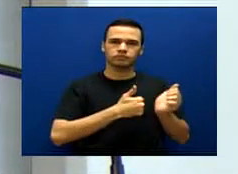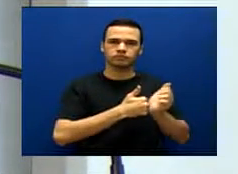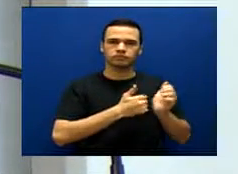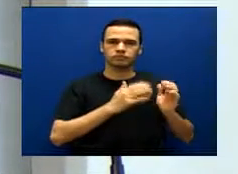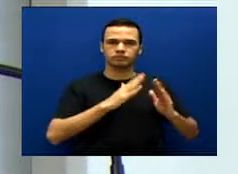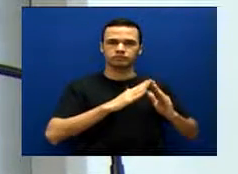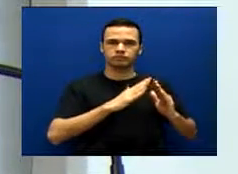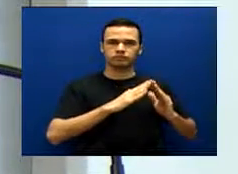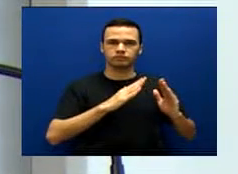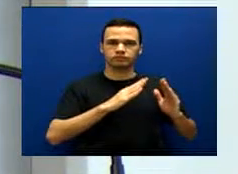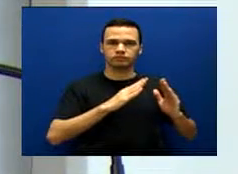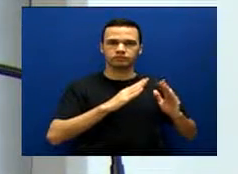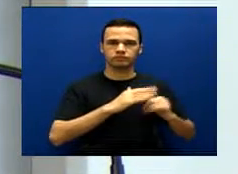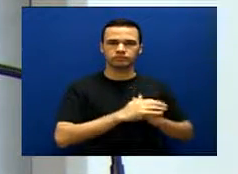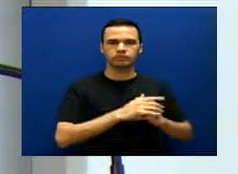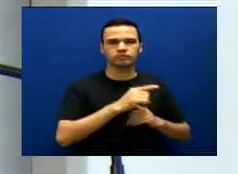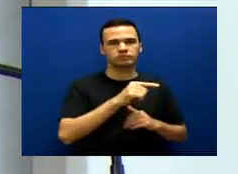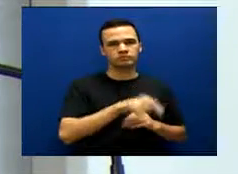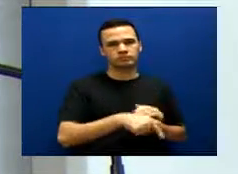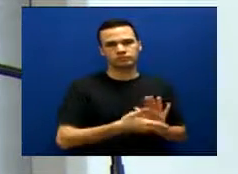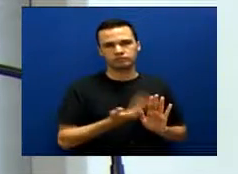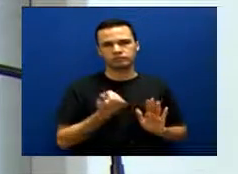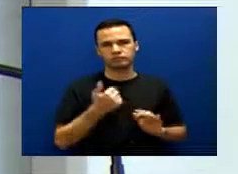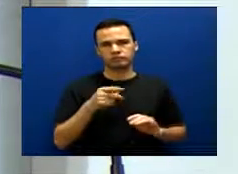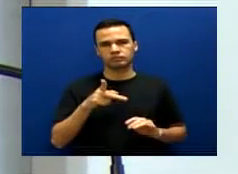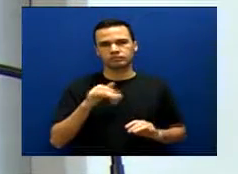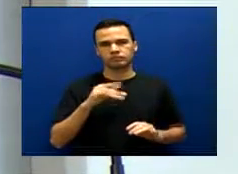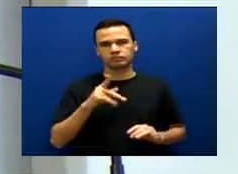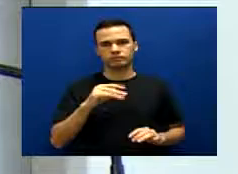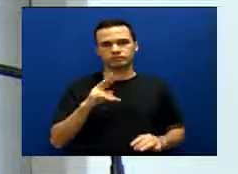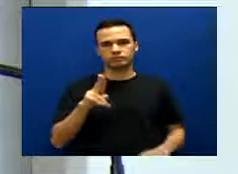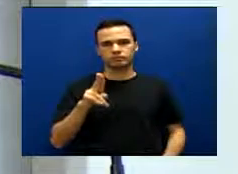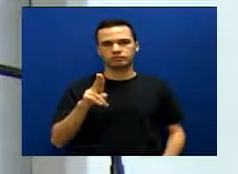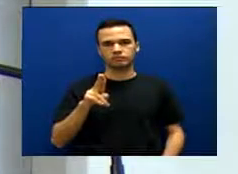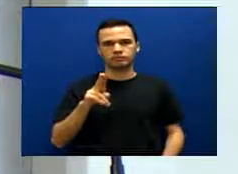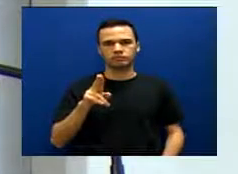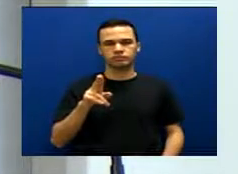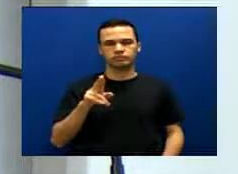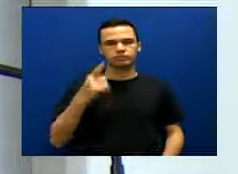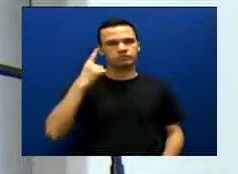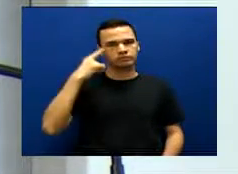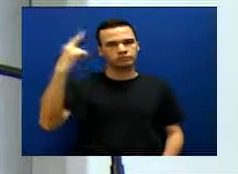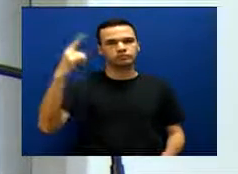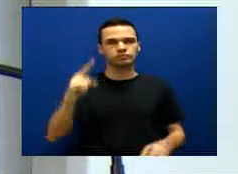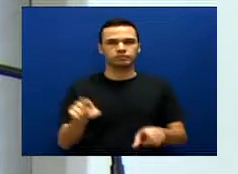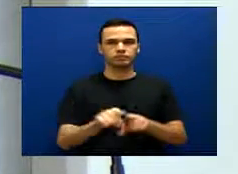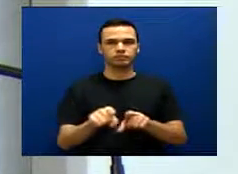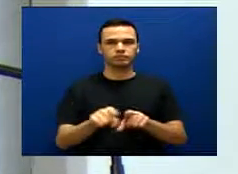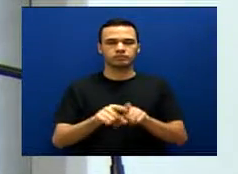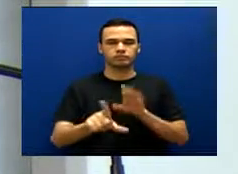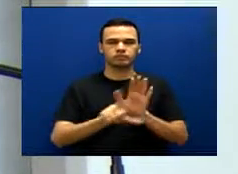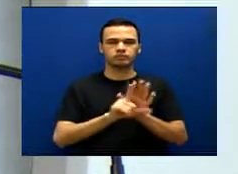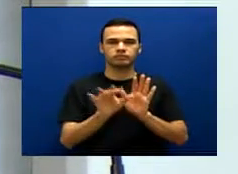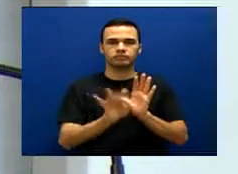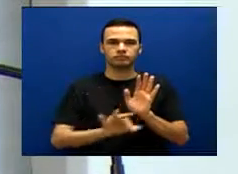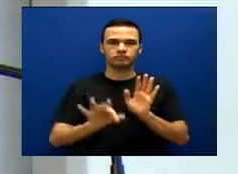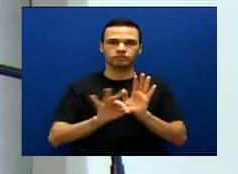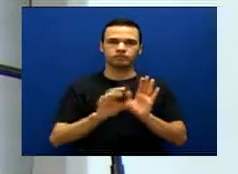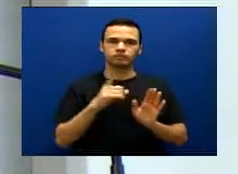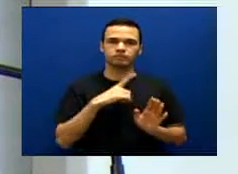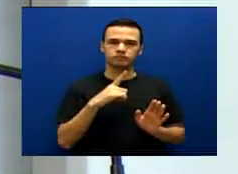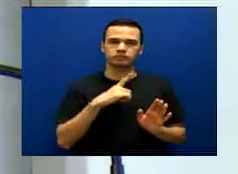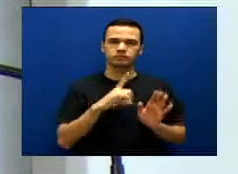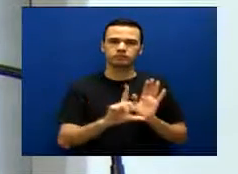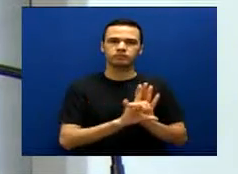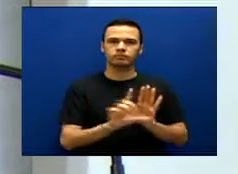ter a isenção, ter um desconto de 5%. Levando em consideração a lei federal, nós temos uma